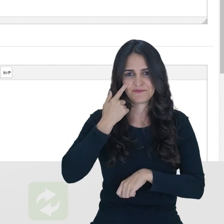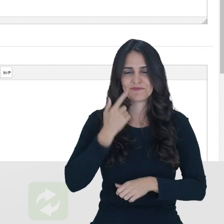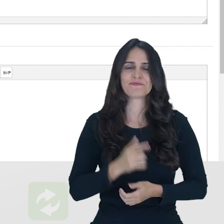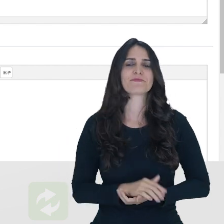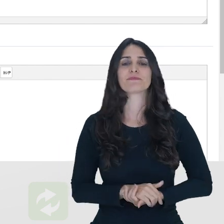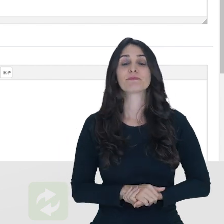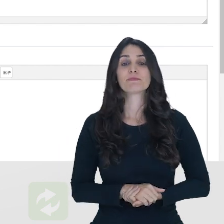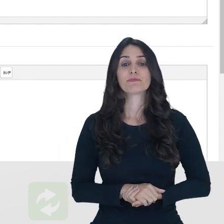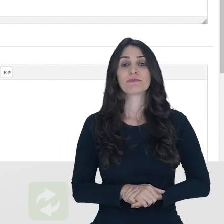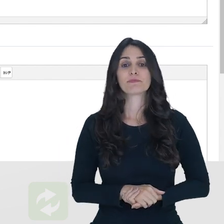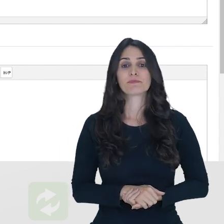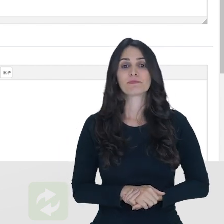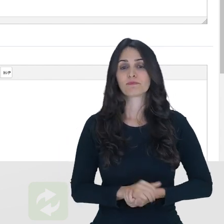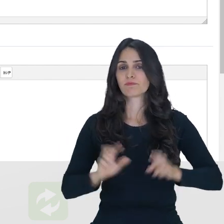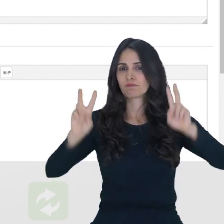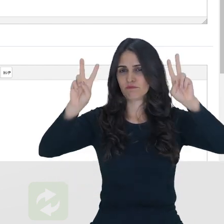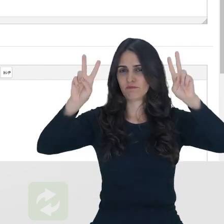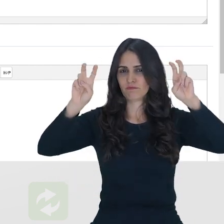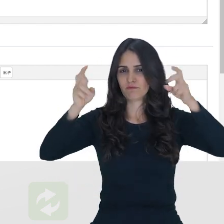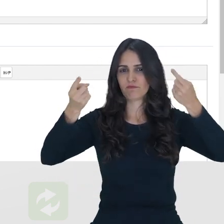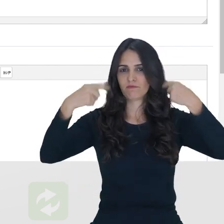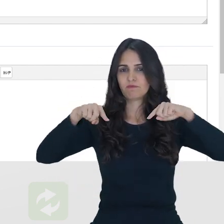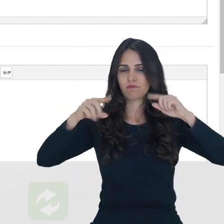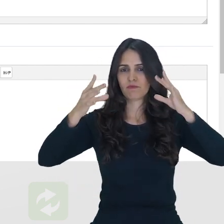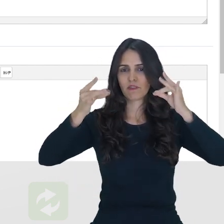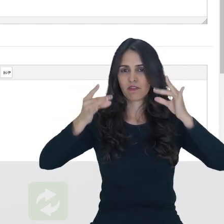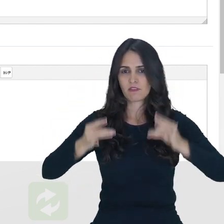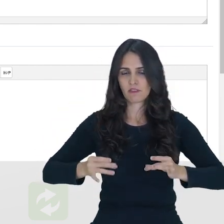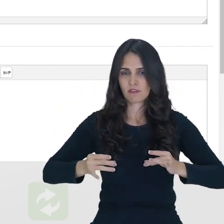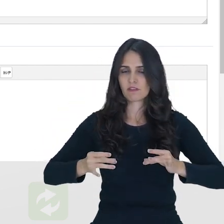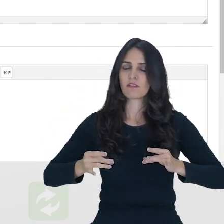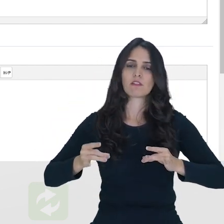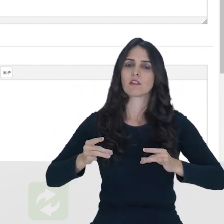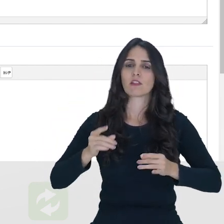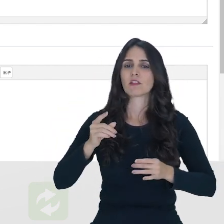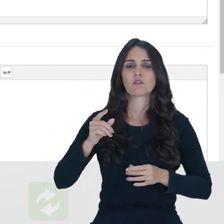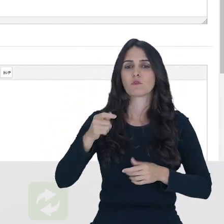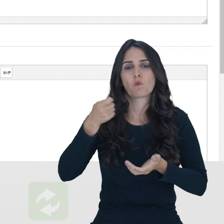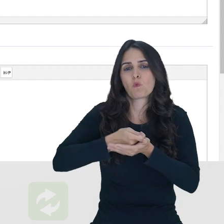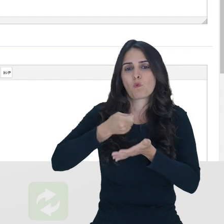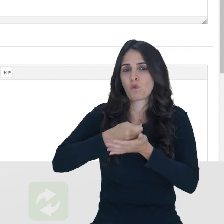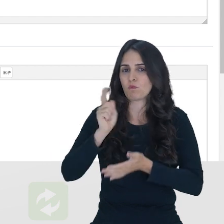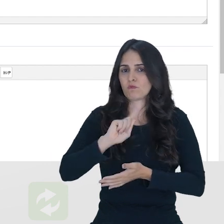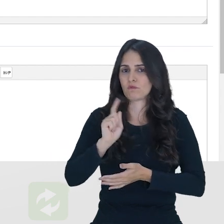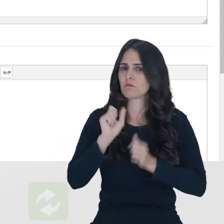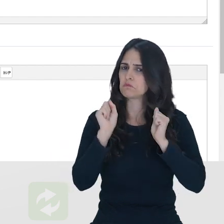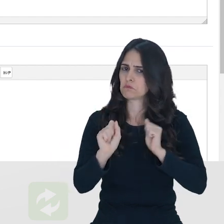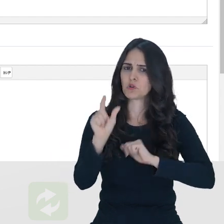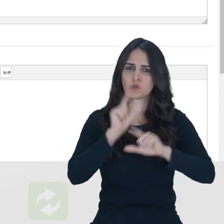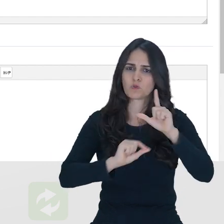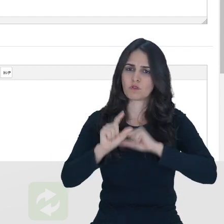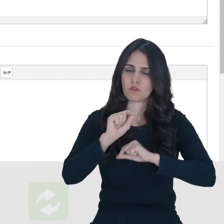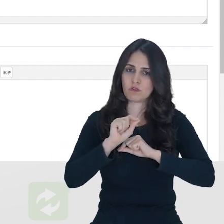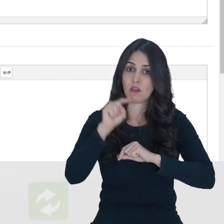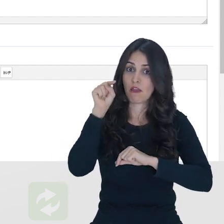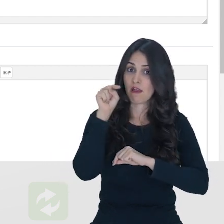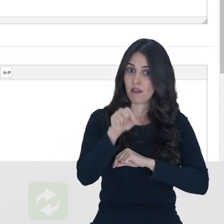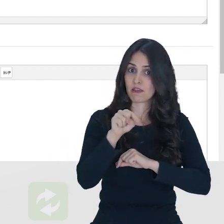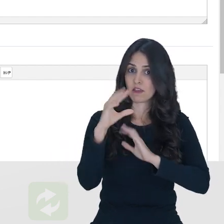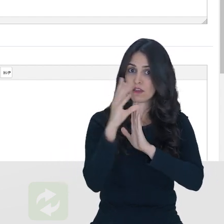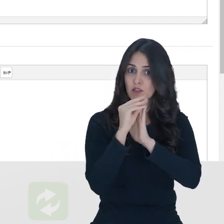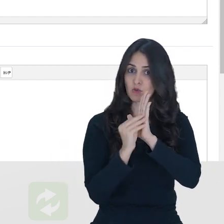importante aqui na descrição é opcional o preenchimento e não é aqui que você vai colocar